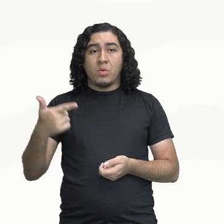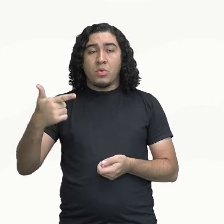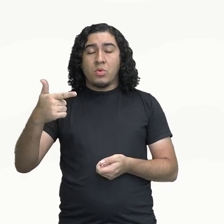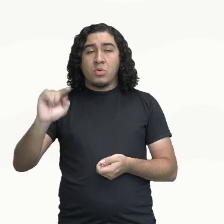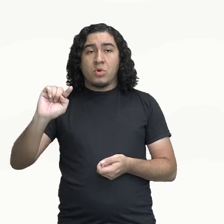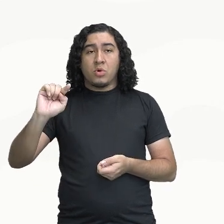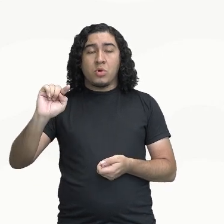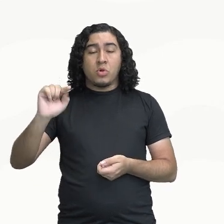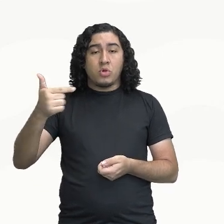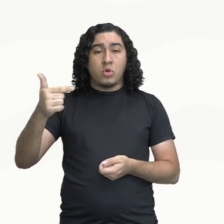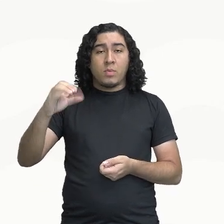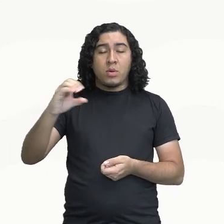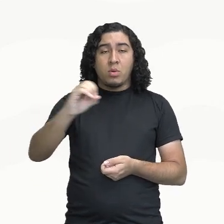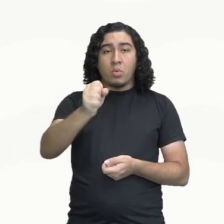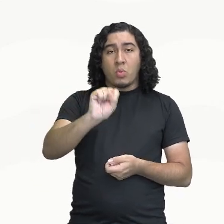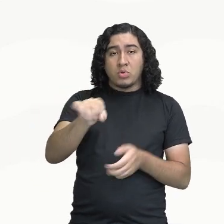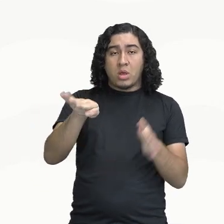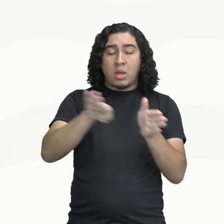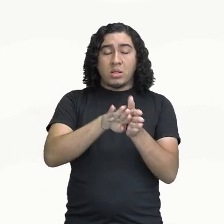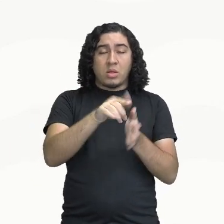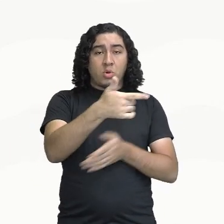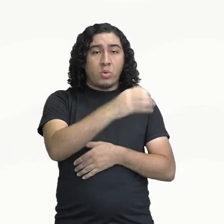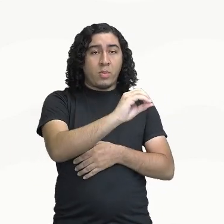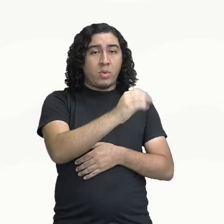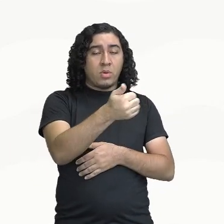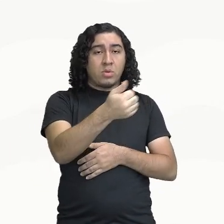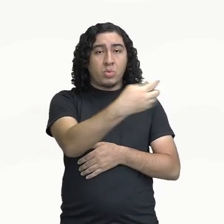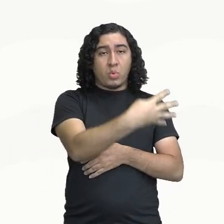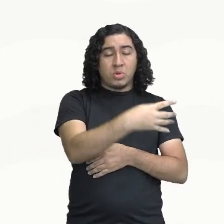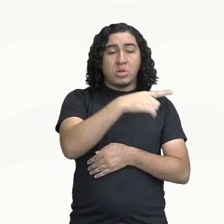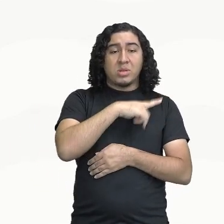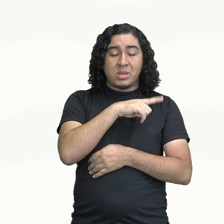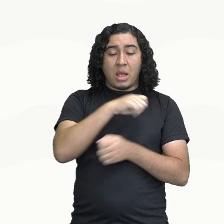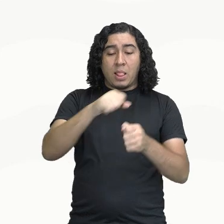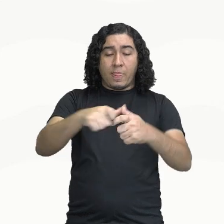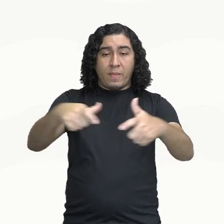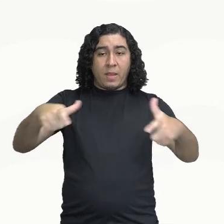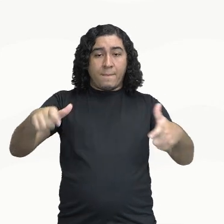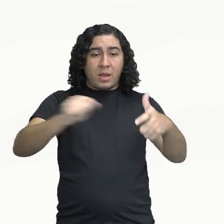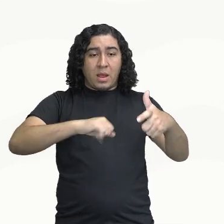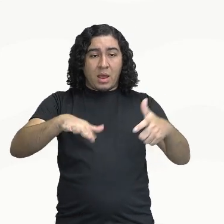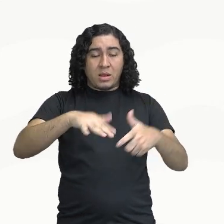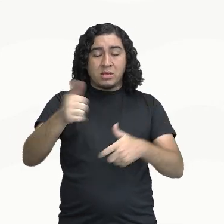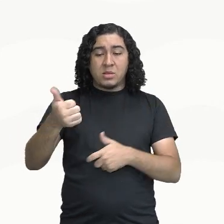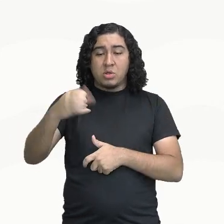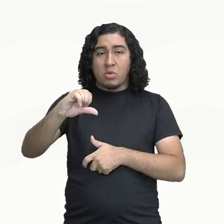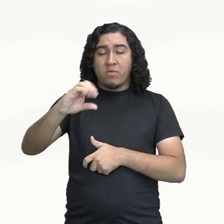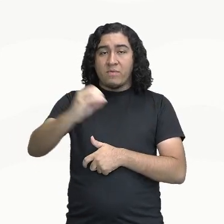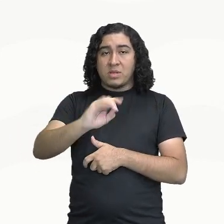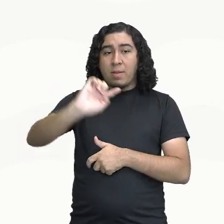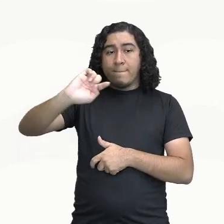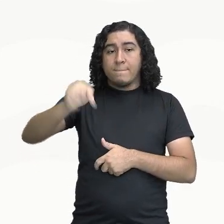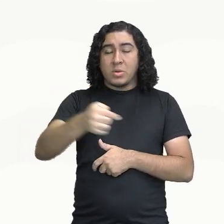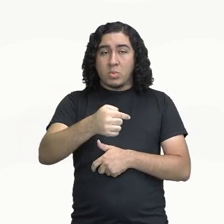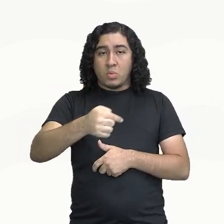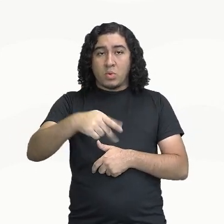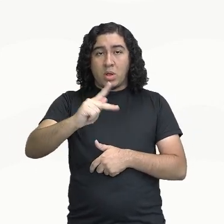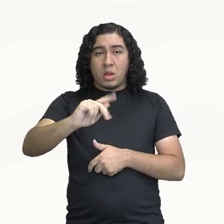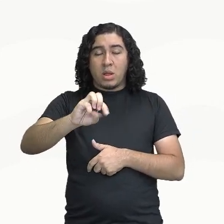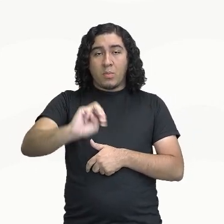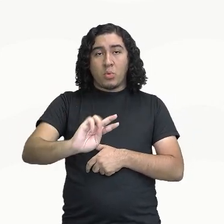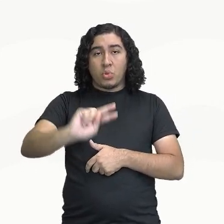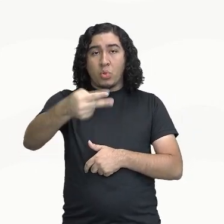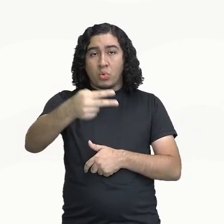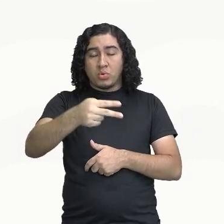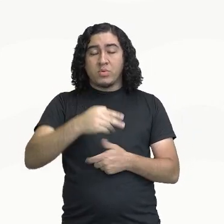desmatados 190 mil quilômetros quadrados a cada ano. Então, a gente pega um